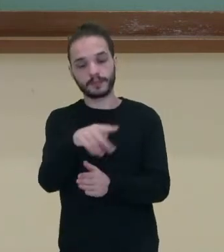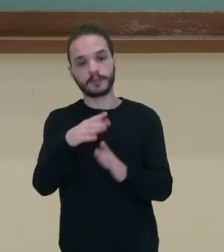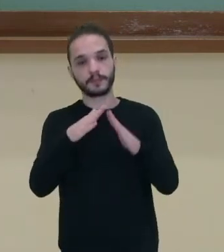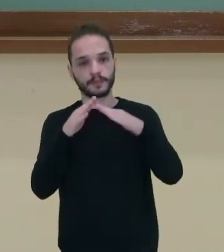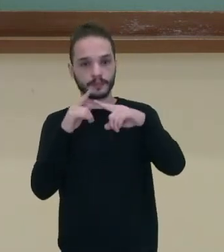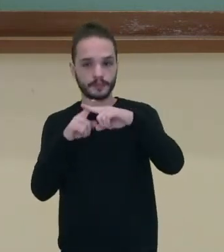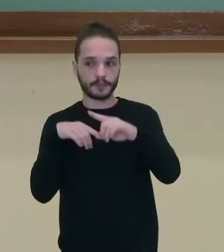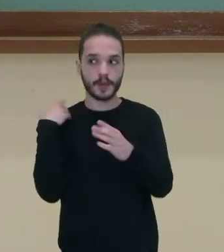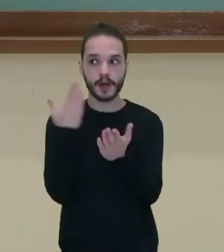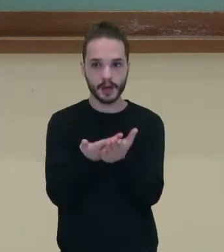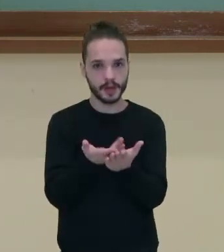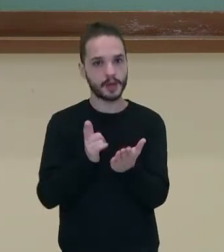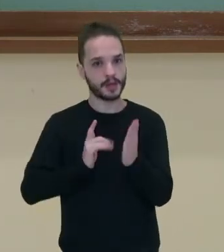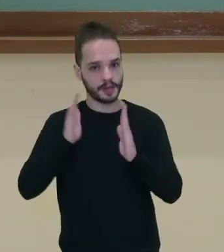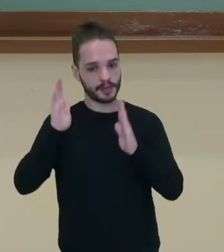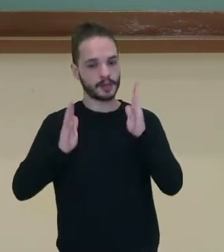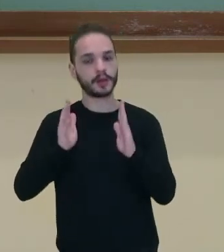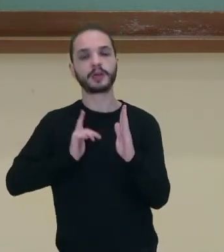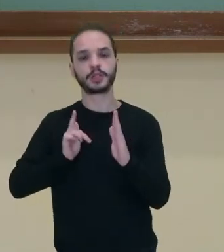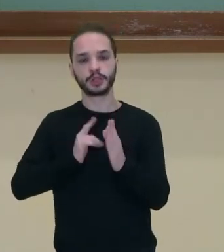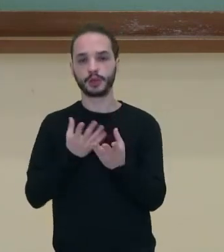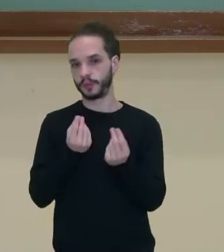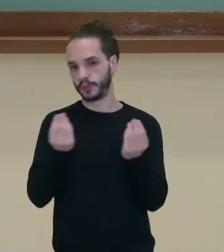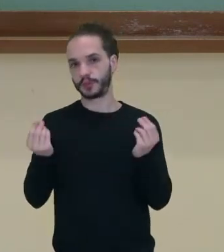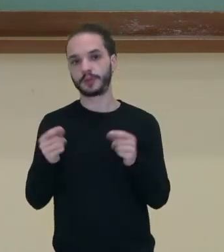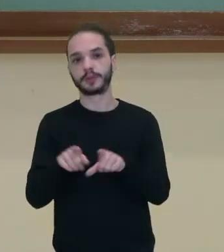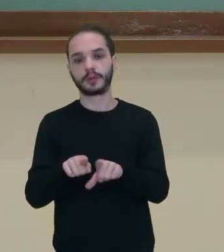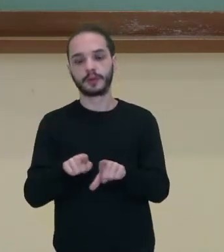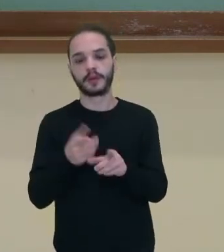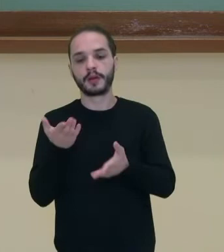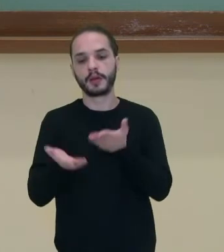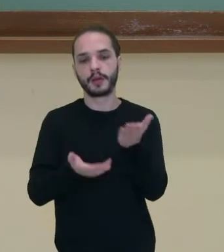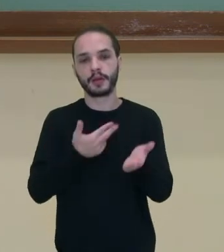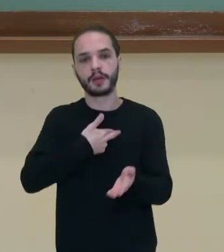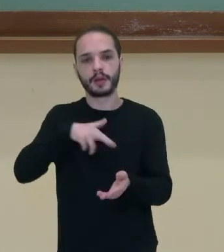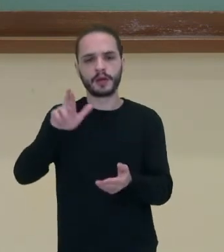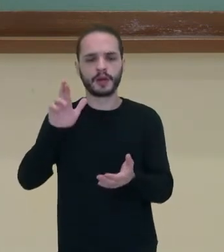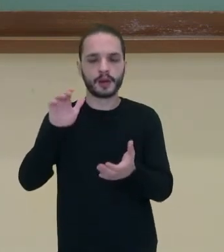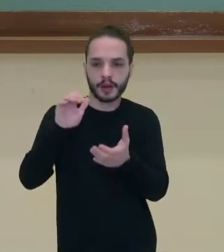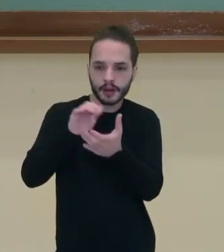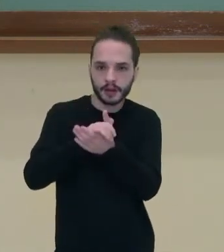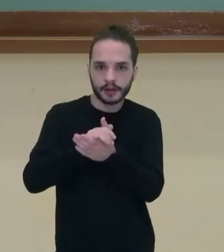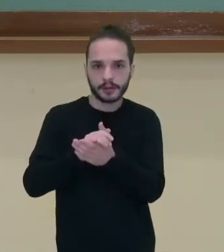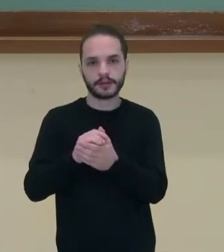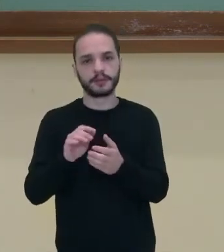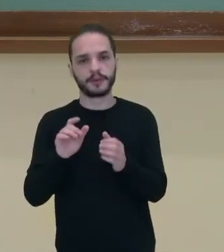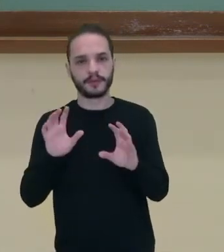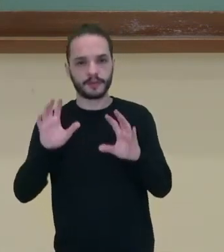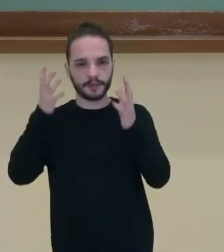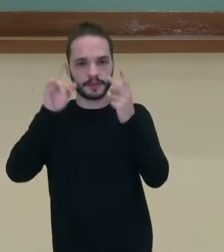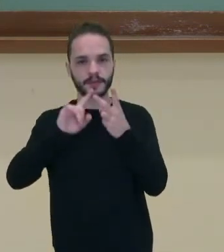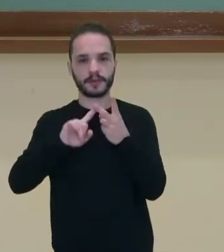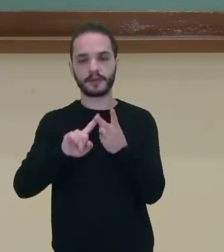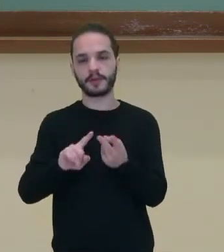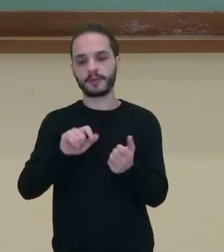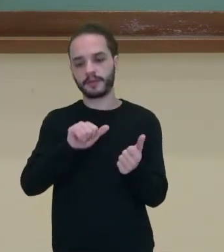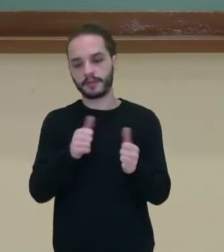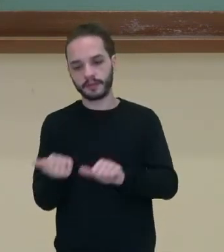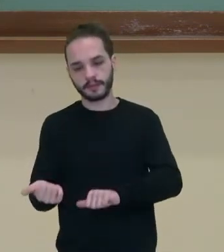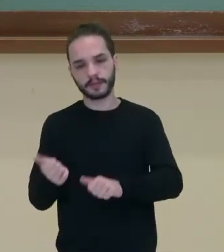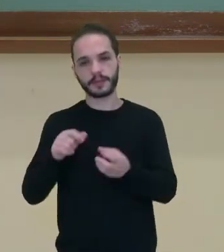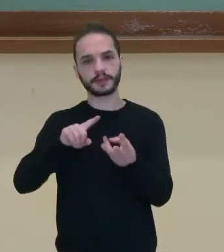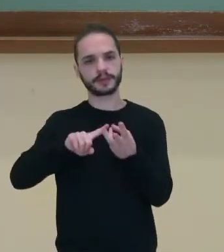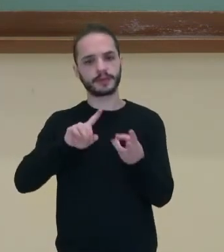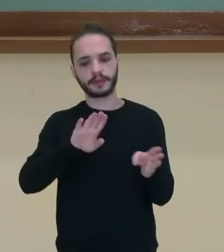nesse contexto, né? E serviços religiosos também, cobravam por casamento, né, sepultamento, batismo, né,